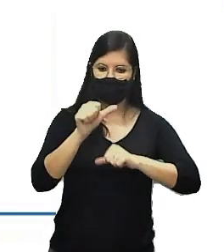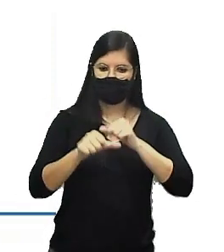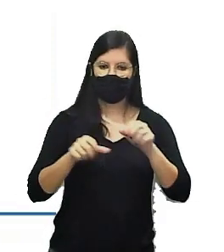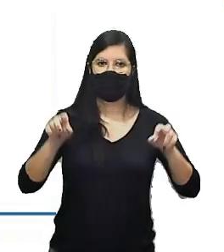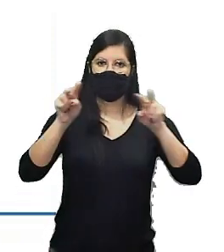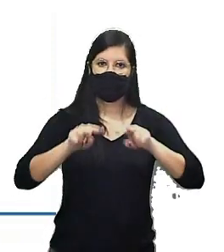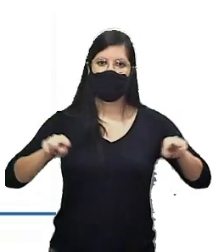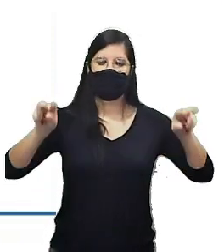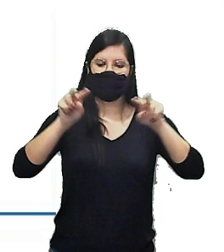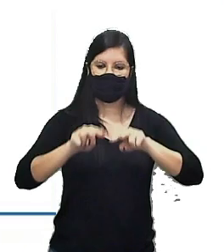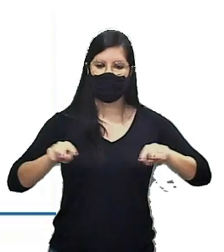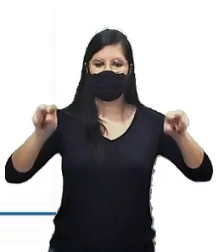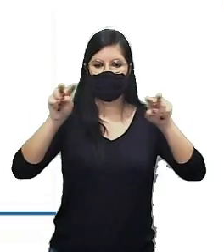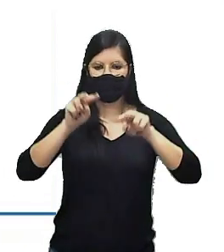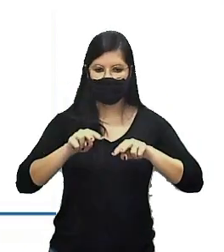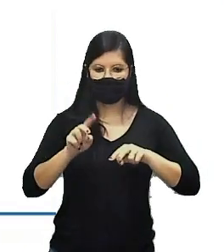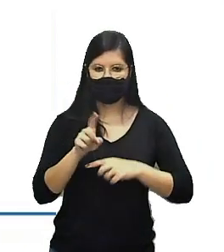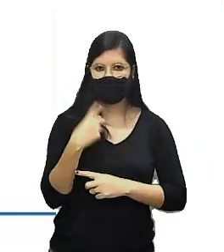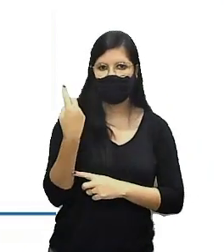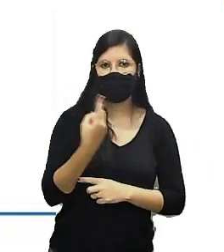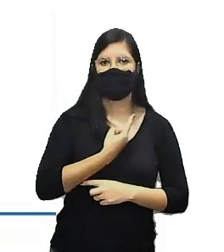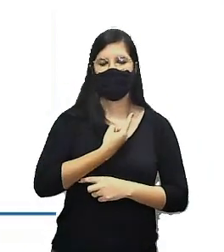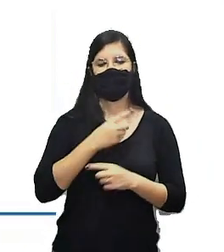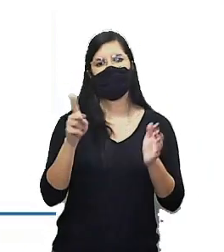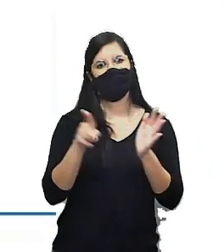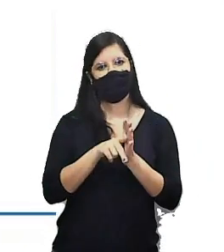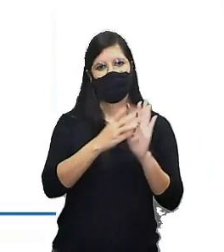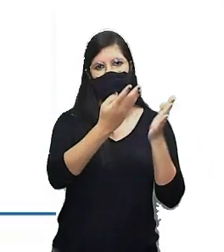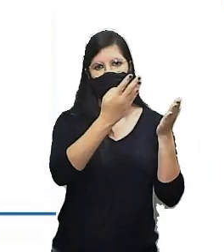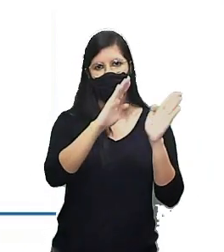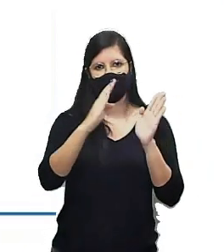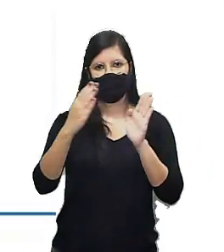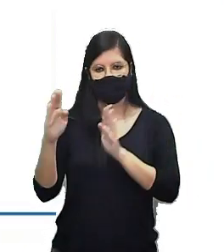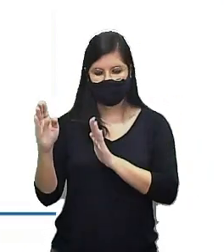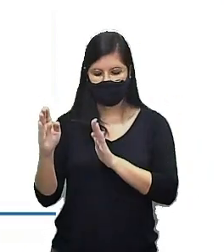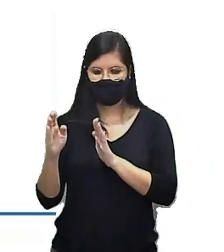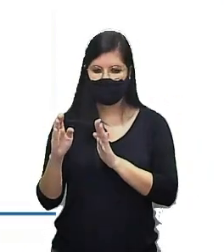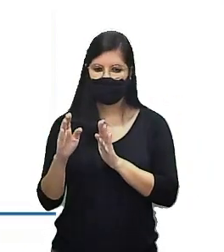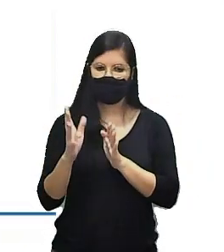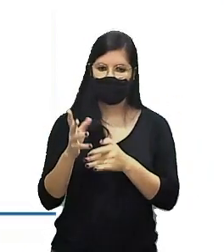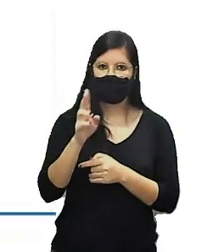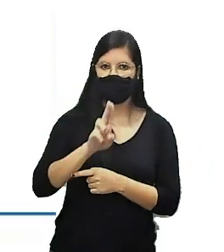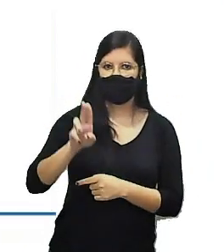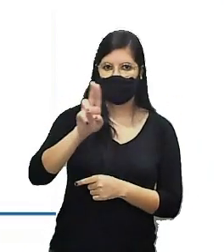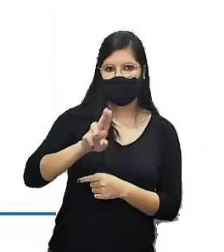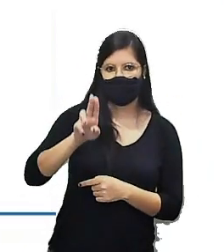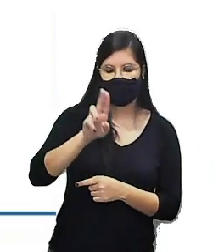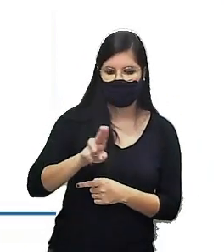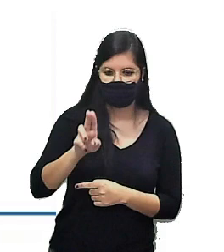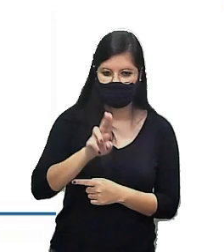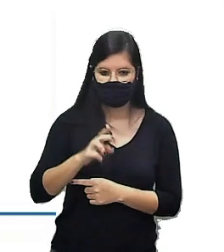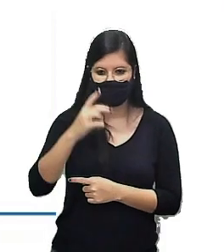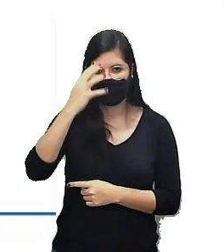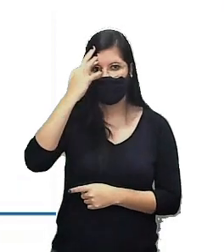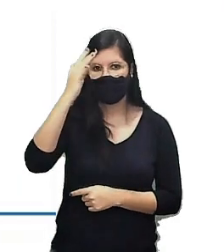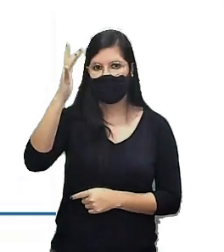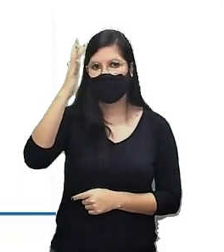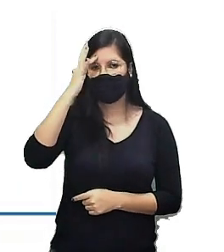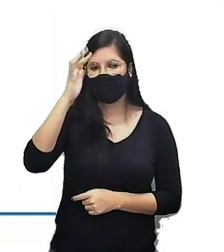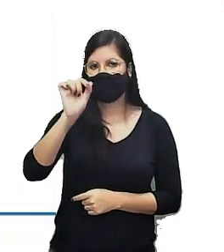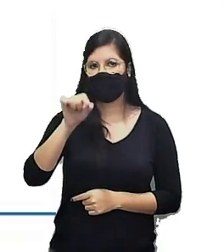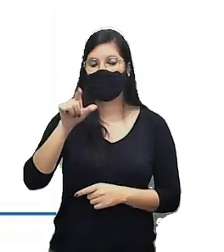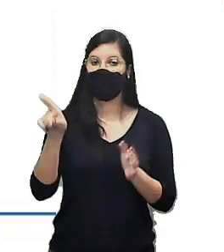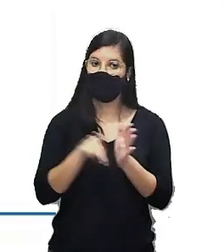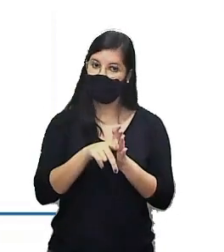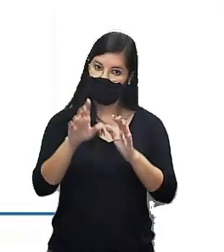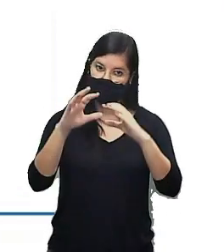visão de nós que fazemos a biblioteca, né? Afinal. Então, de usuário, a gente começa a pensar esse usuário como